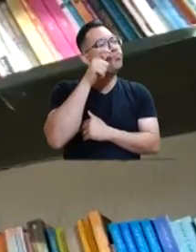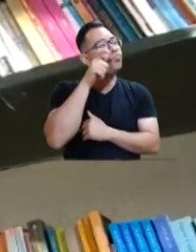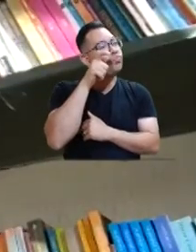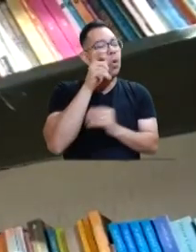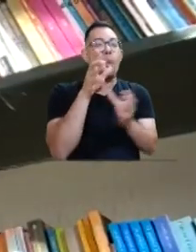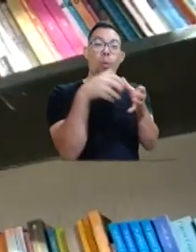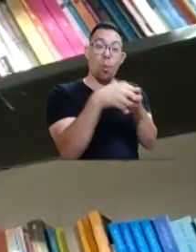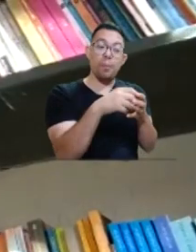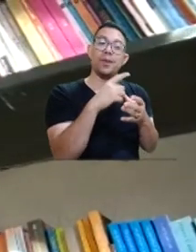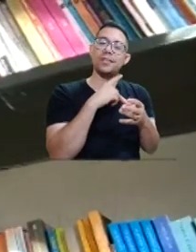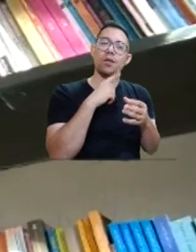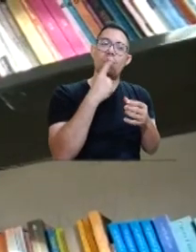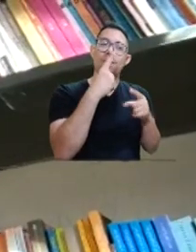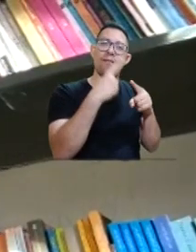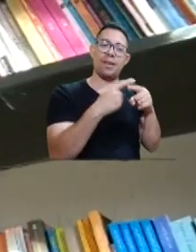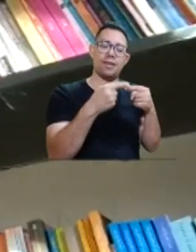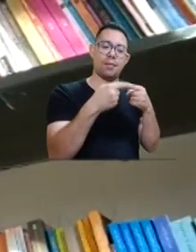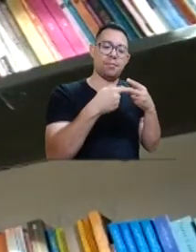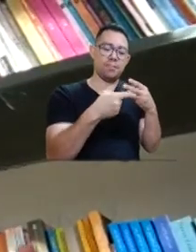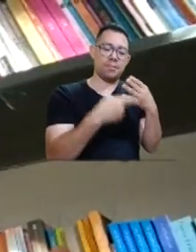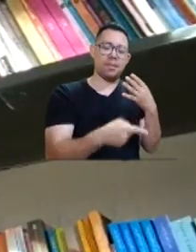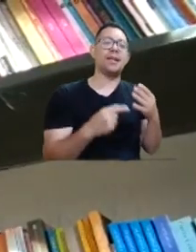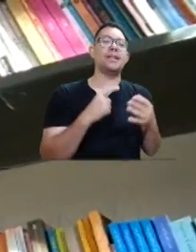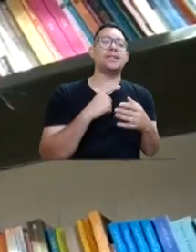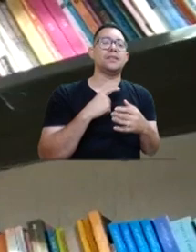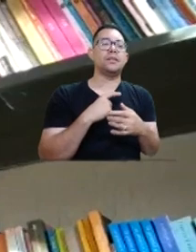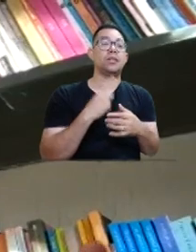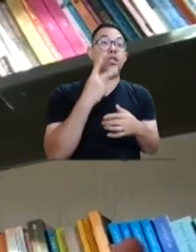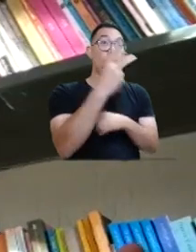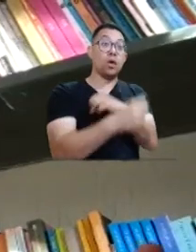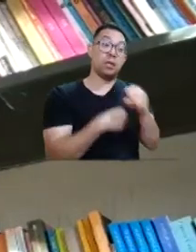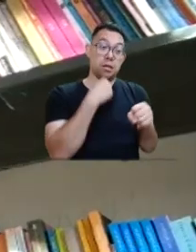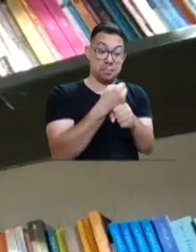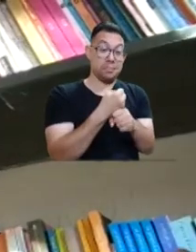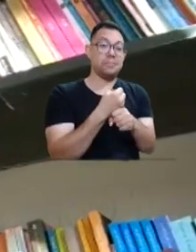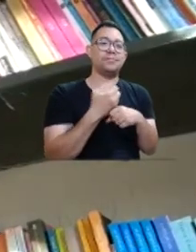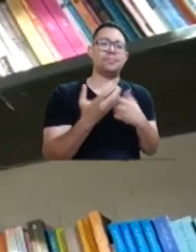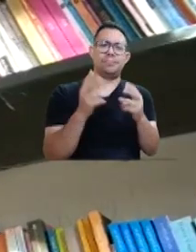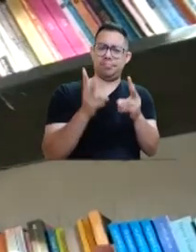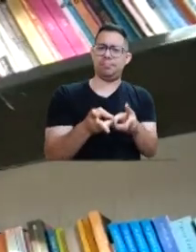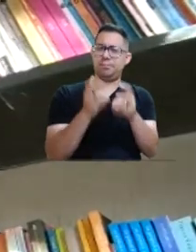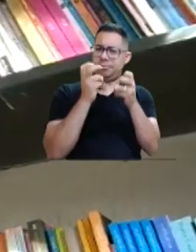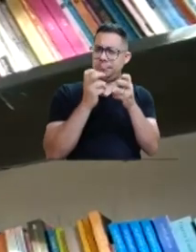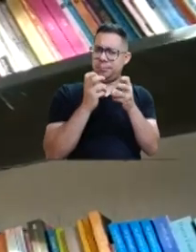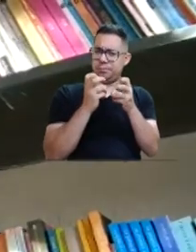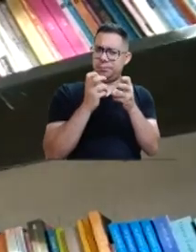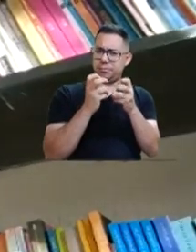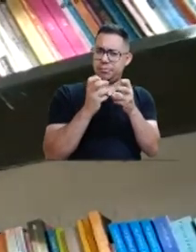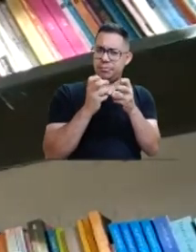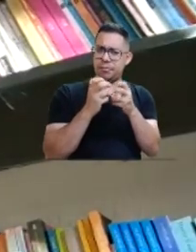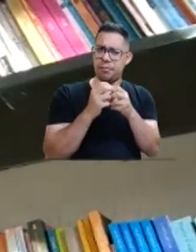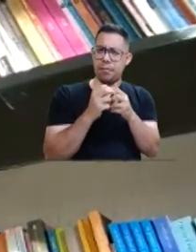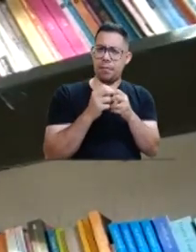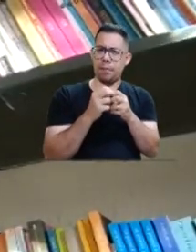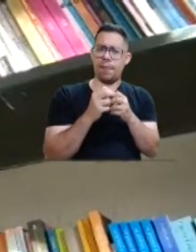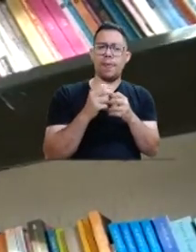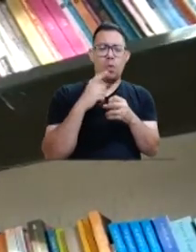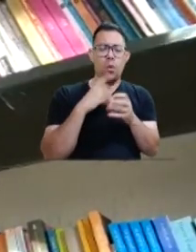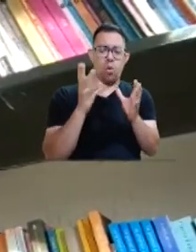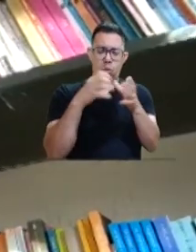e nós assistíamos esse filme. Era um cineclube que durou 2 anos. Então, veja bem, através de